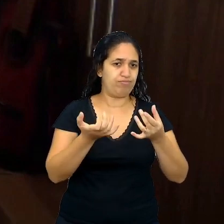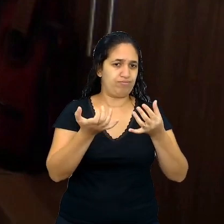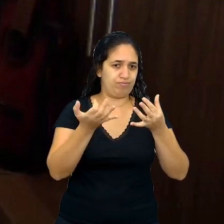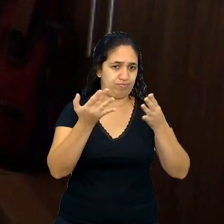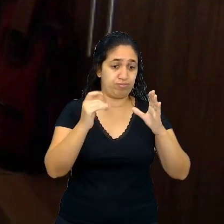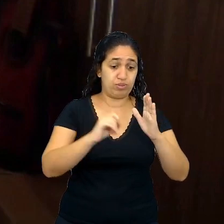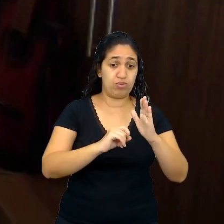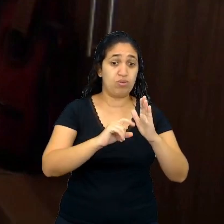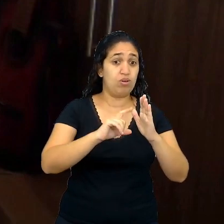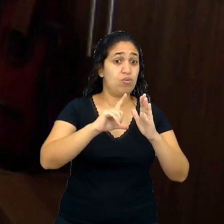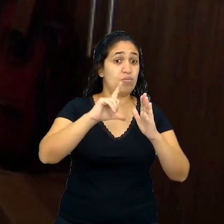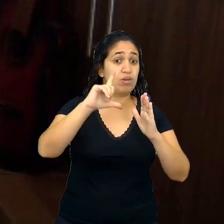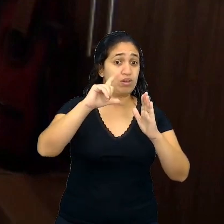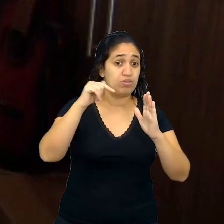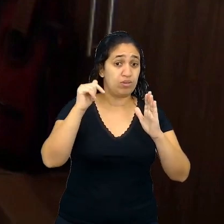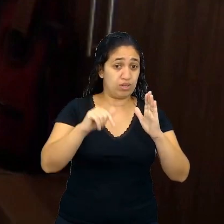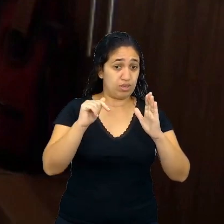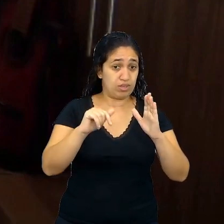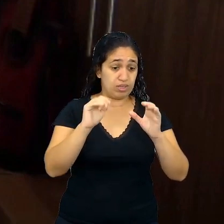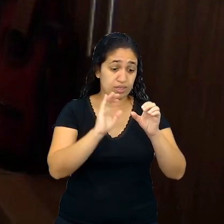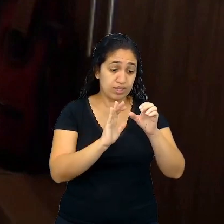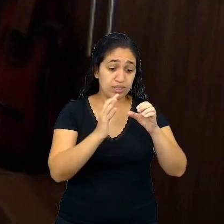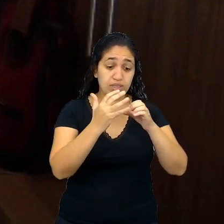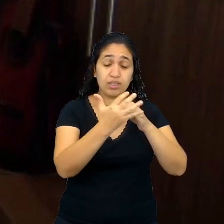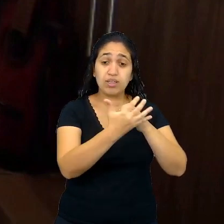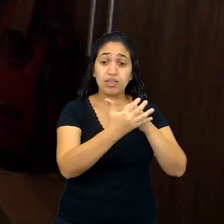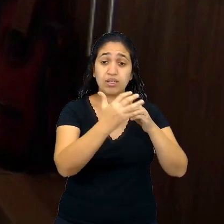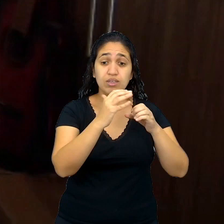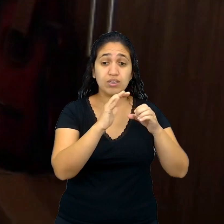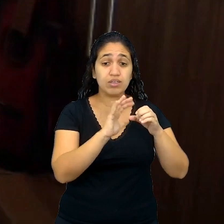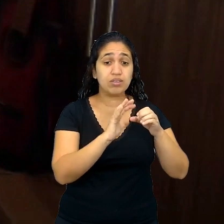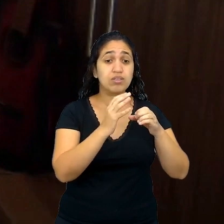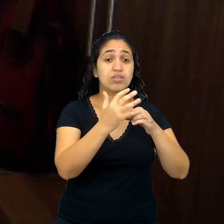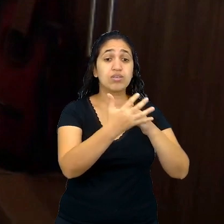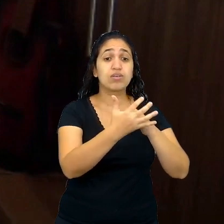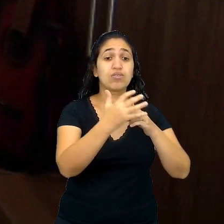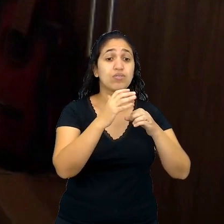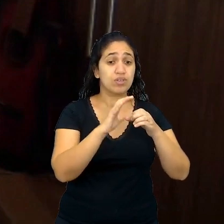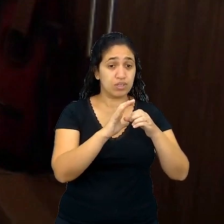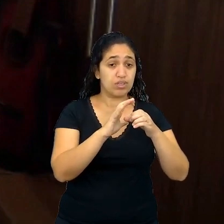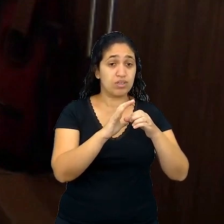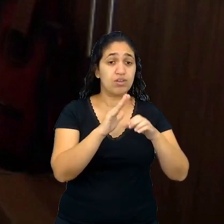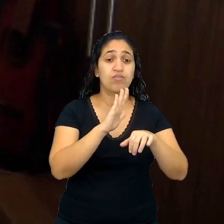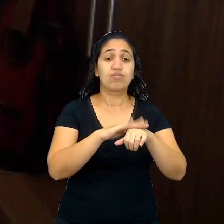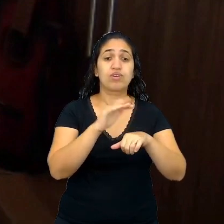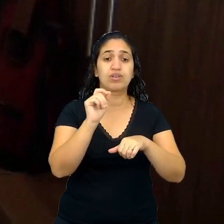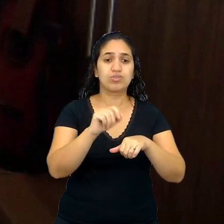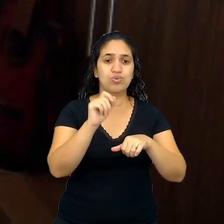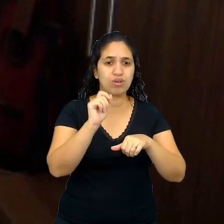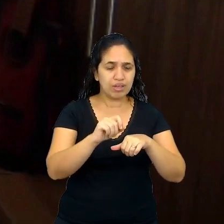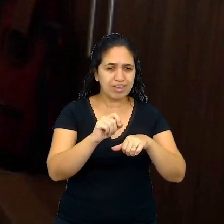na atmosfera aumenta o bloqueio de radiação. O que eu quero dizer com